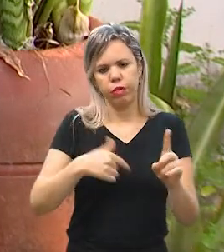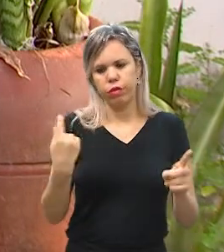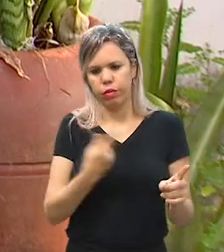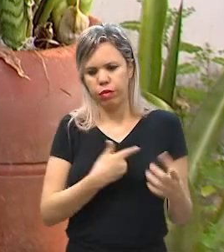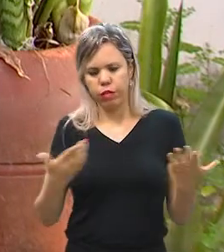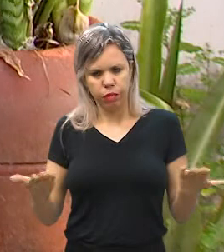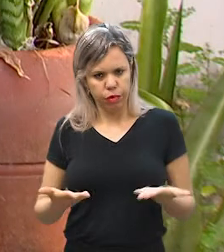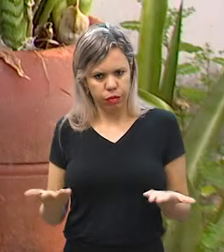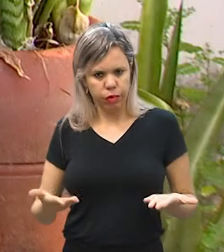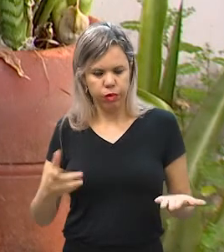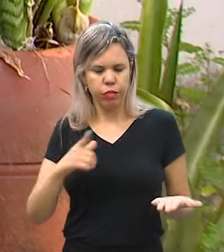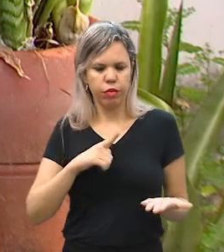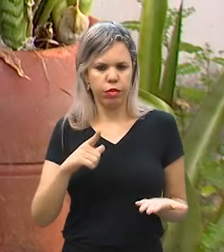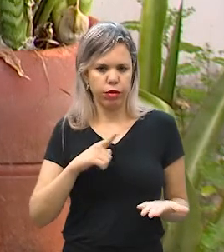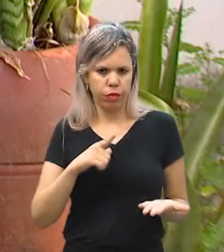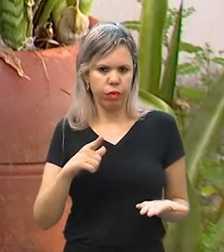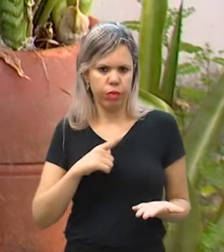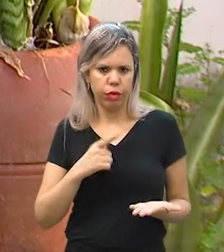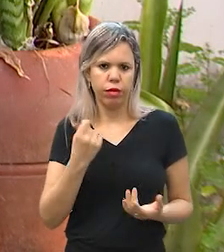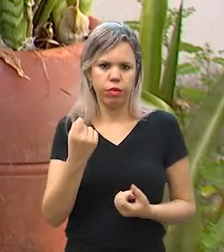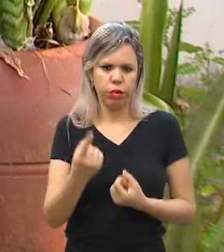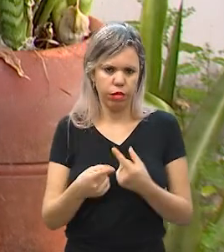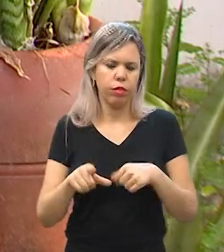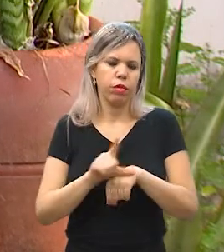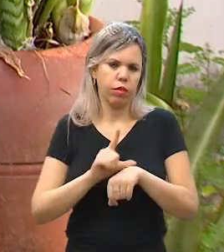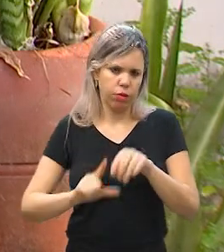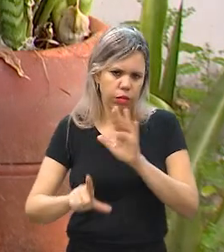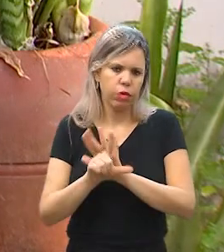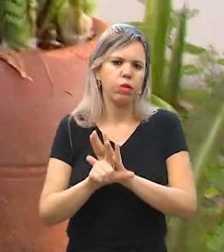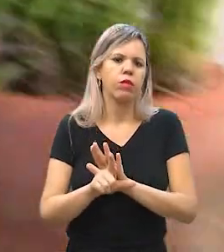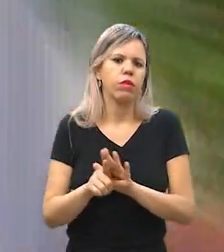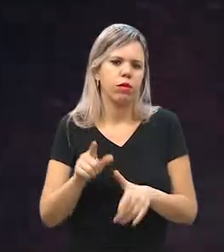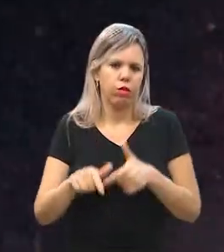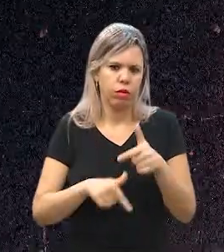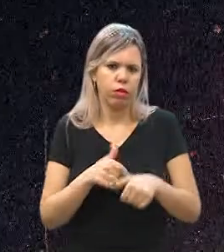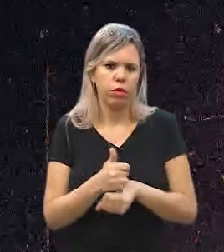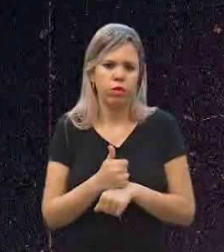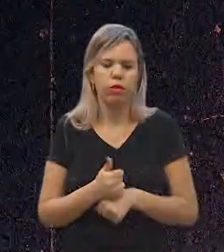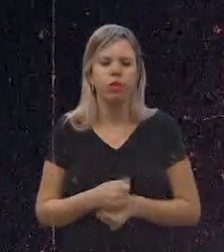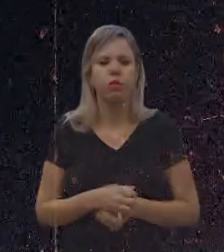hoje tem algumas legislações para os trabalhadores domésticos.